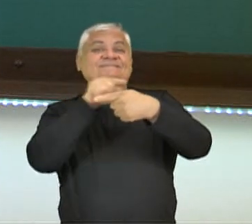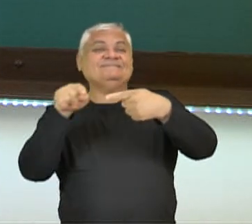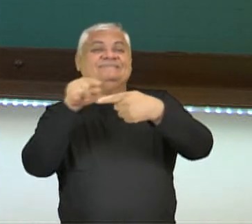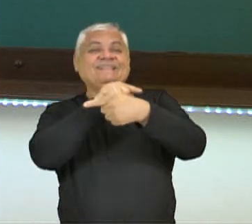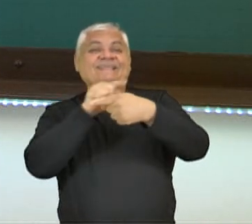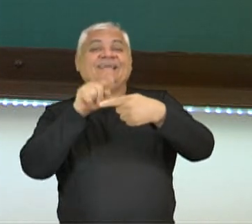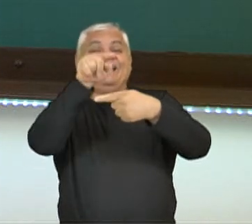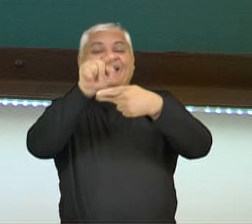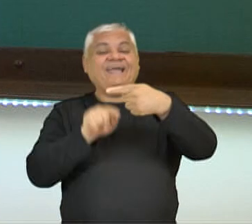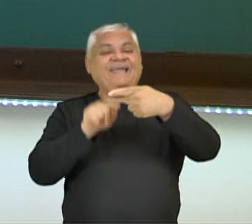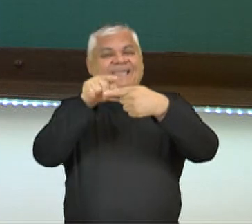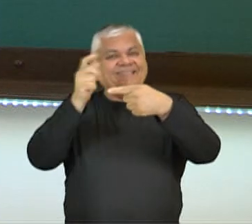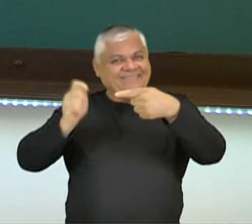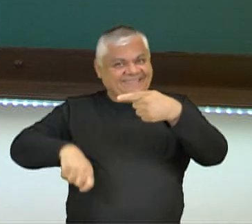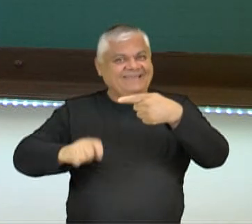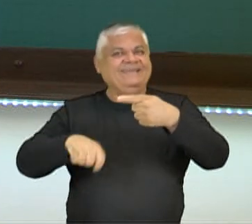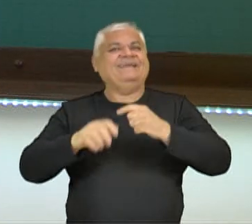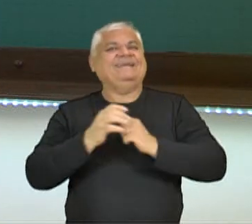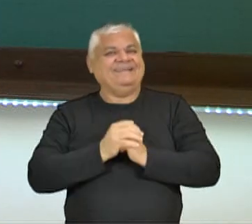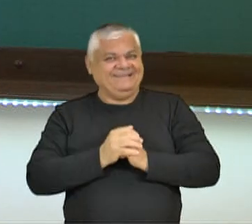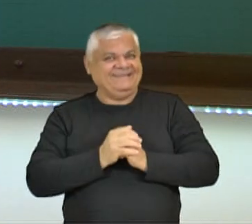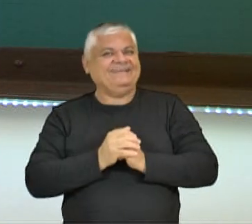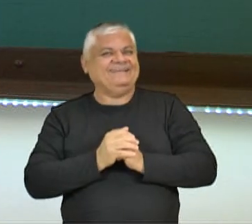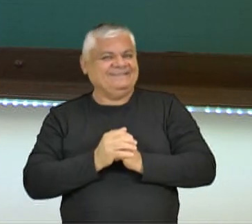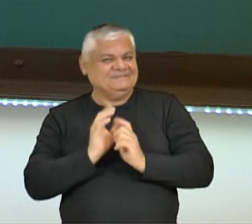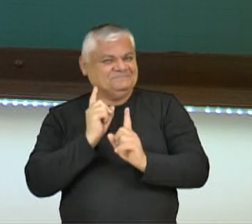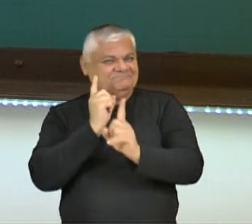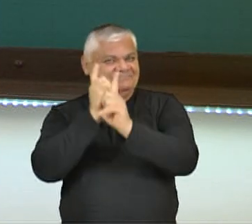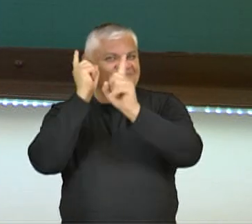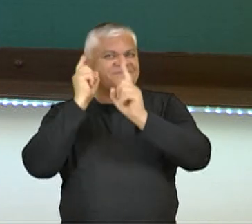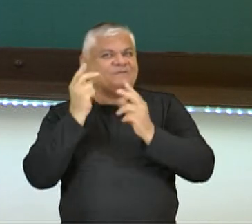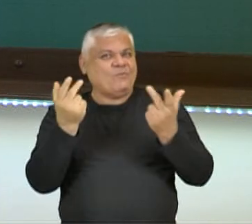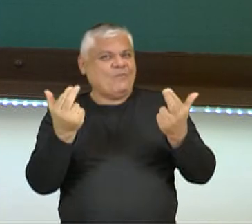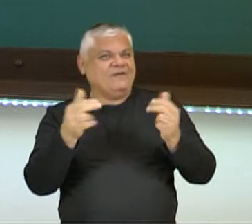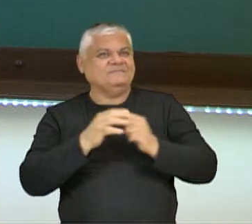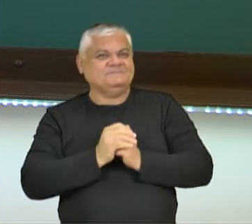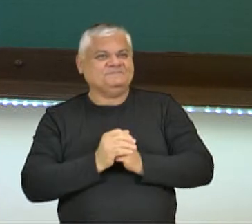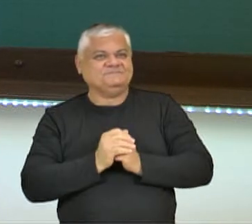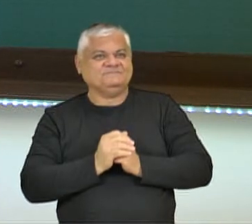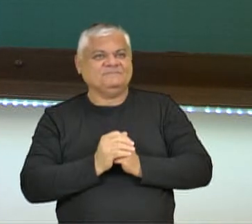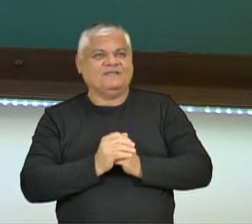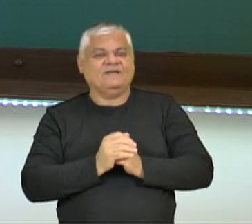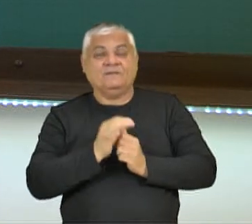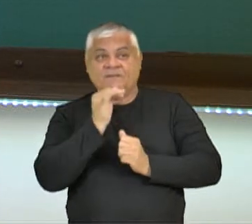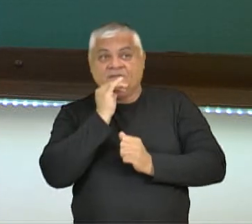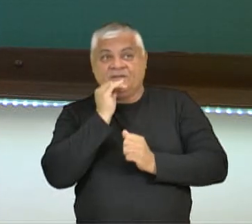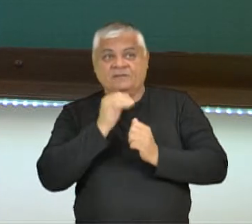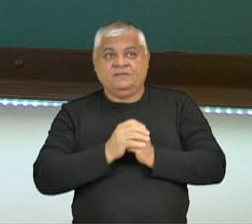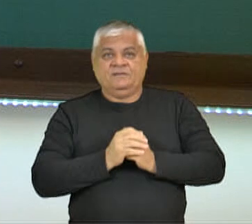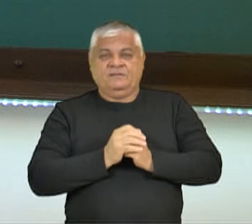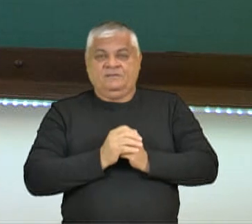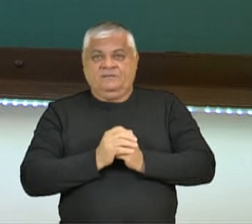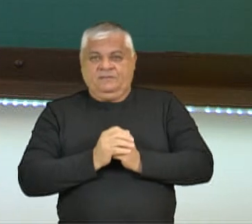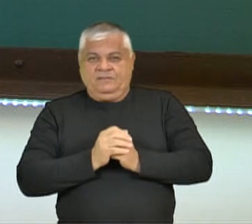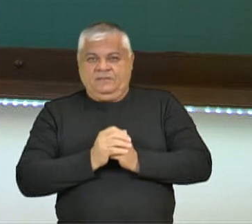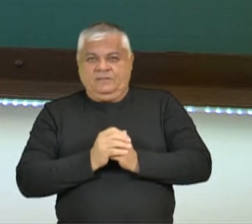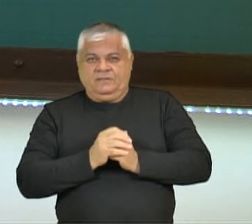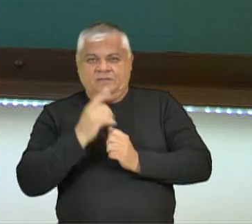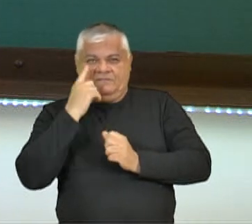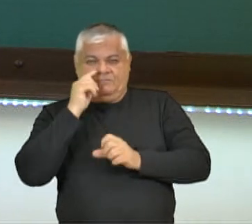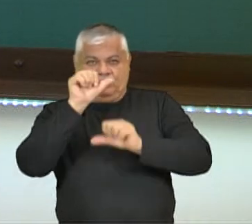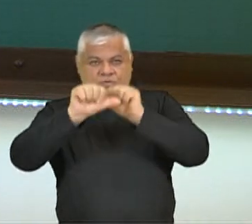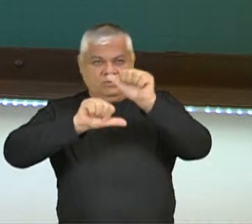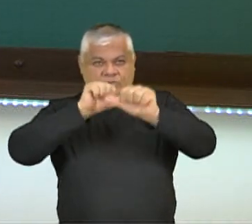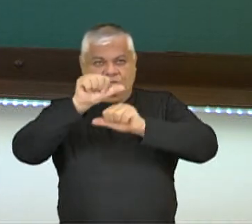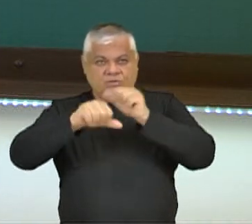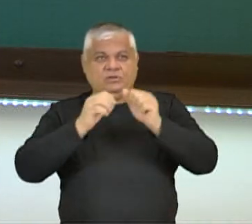o valor, inclusive, do alfa e do θ, já que eles são iguais. Então, vamos ver, ó. Então, vamos substituir